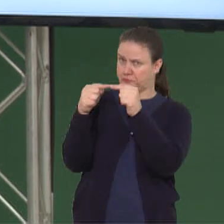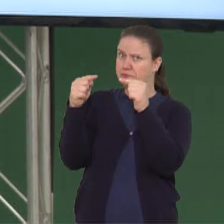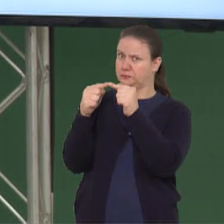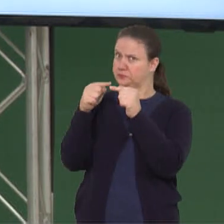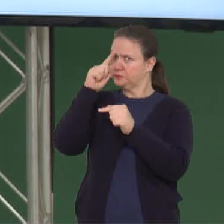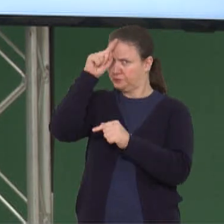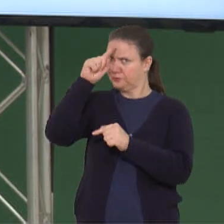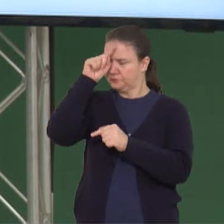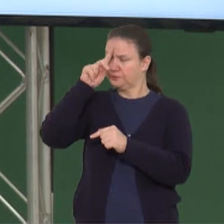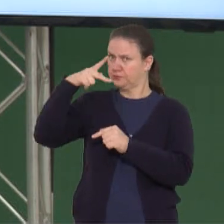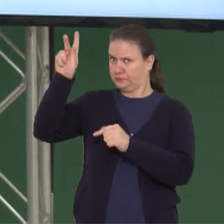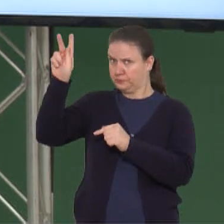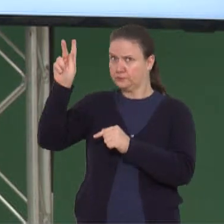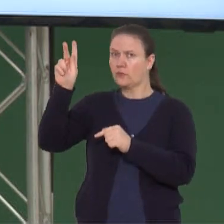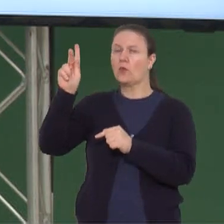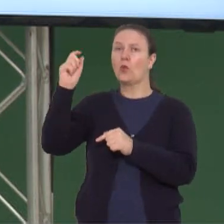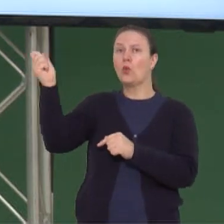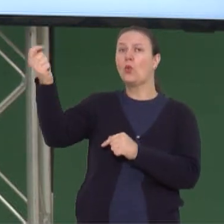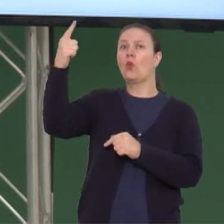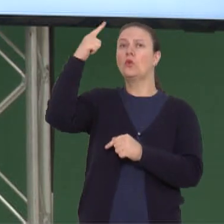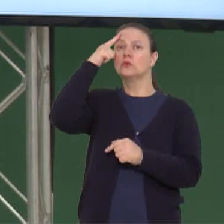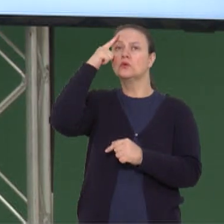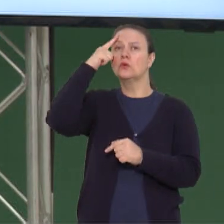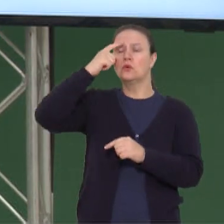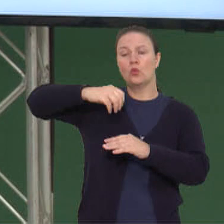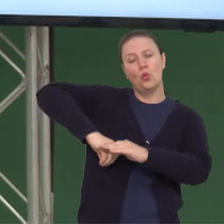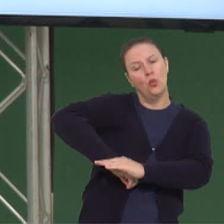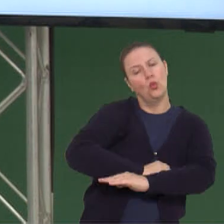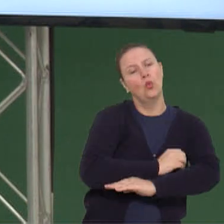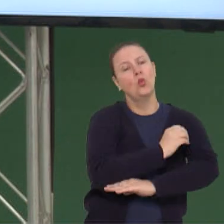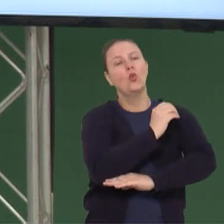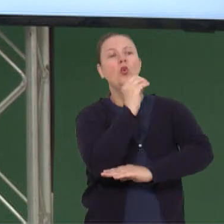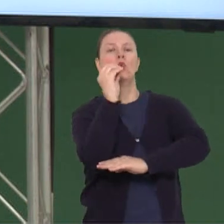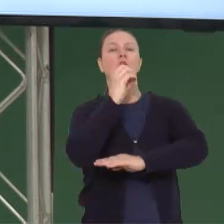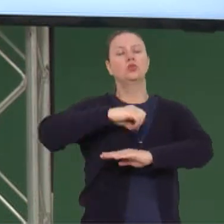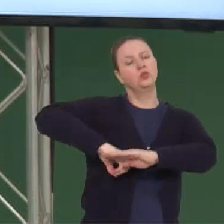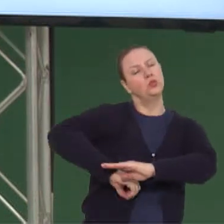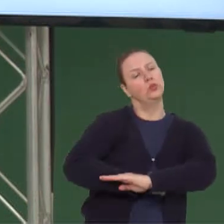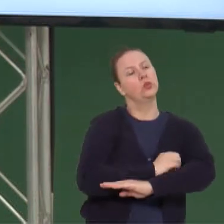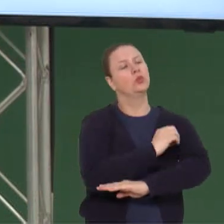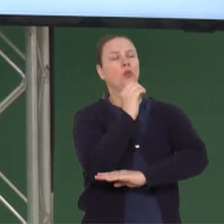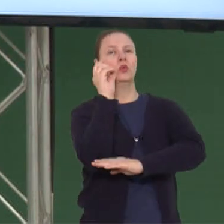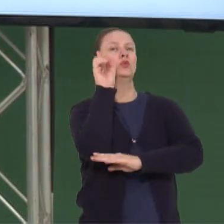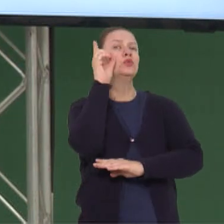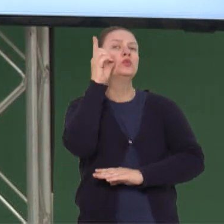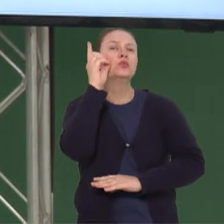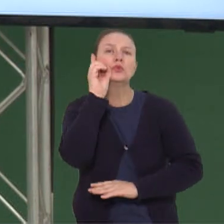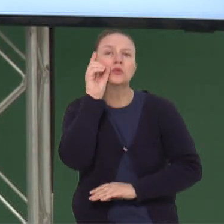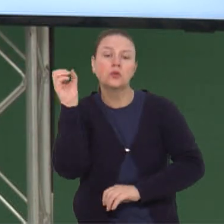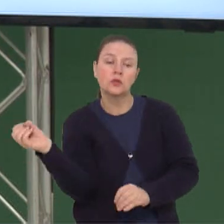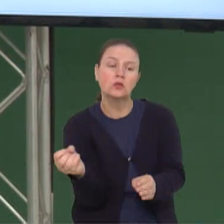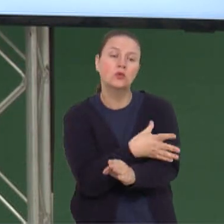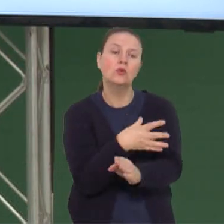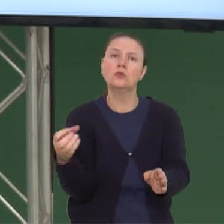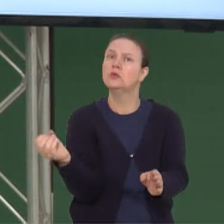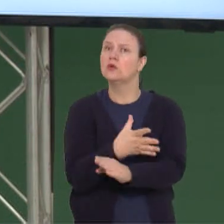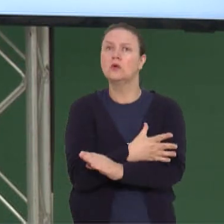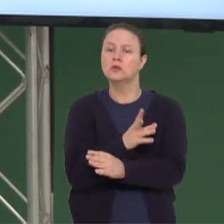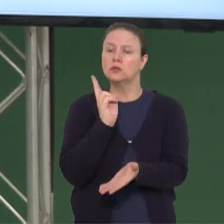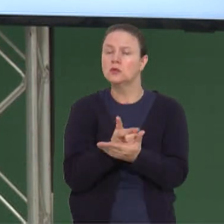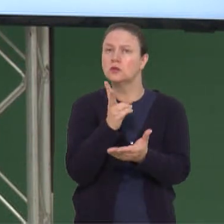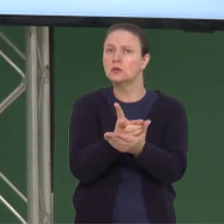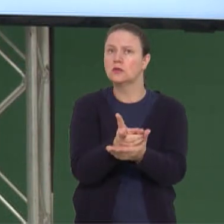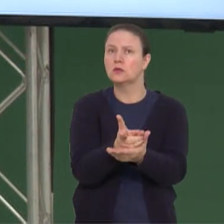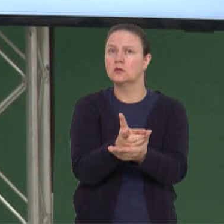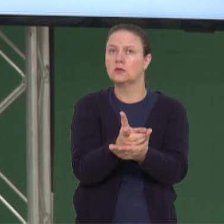o Sol é novo a cada dia e o universo, o cosmos, muda e